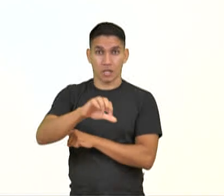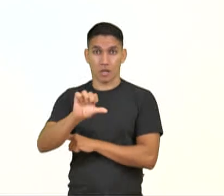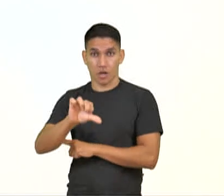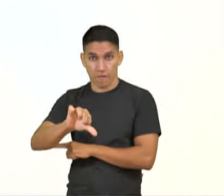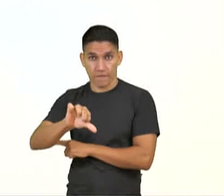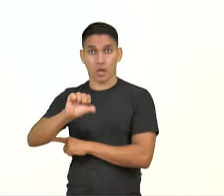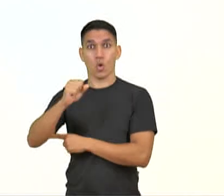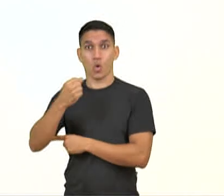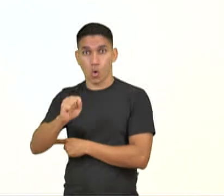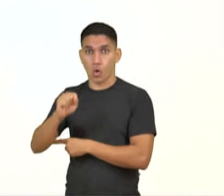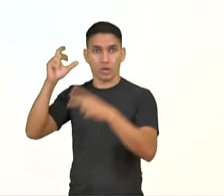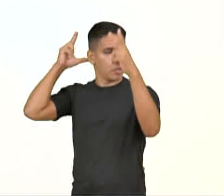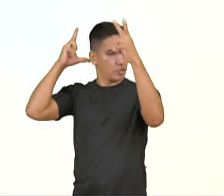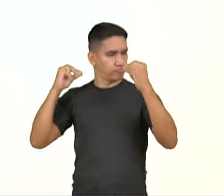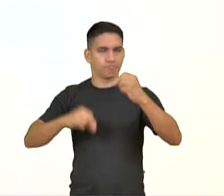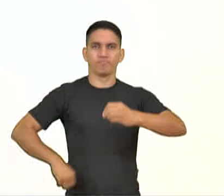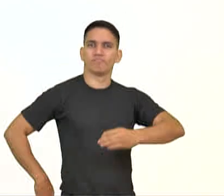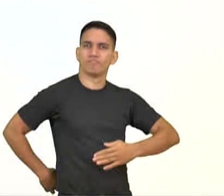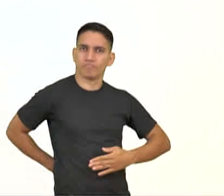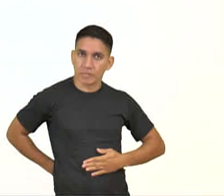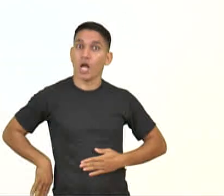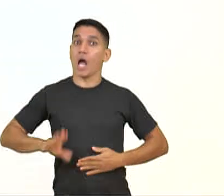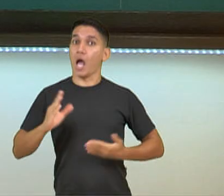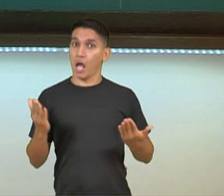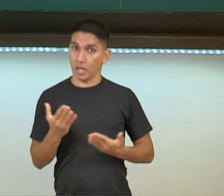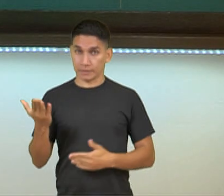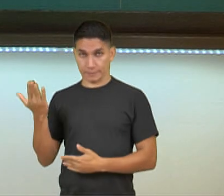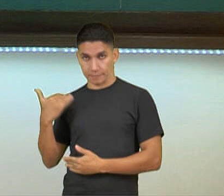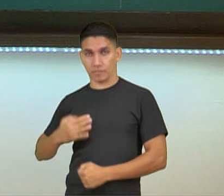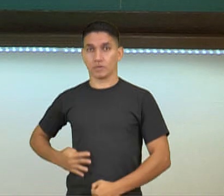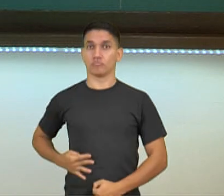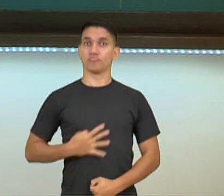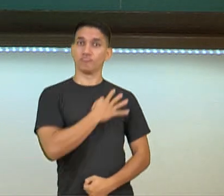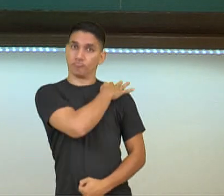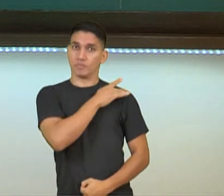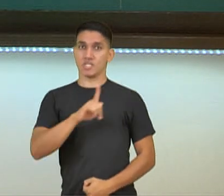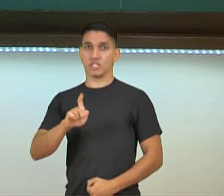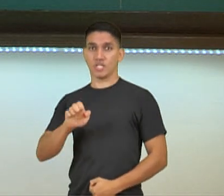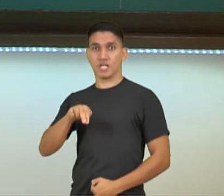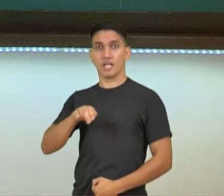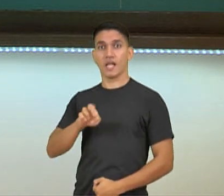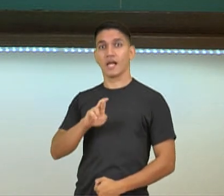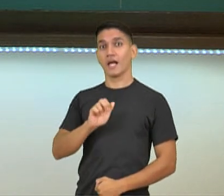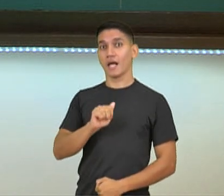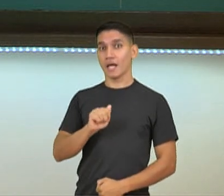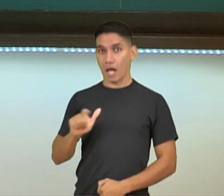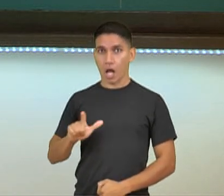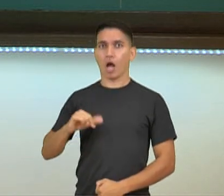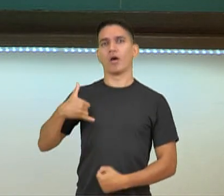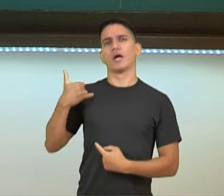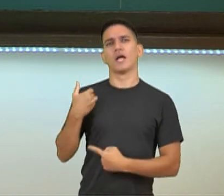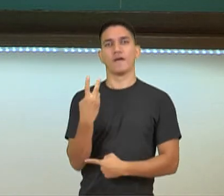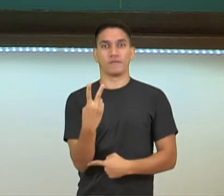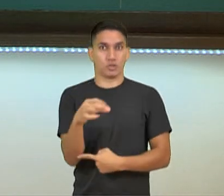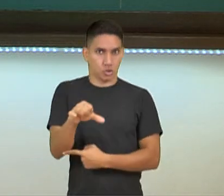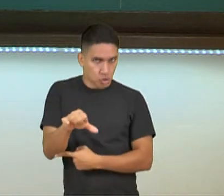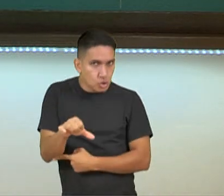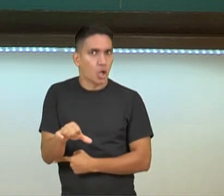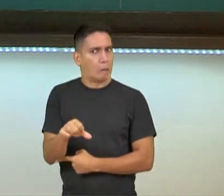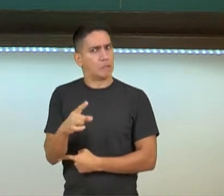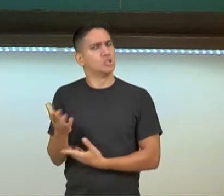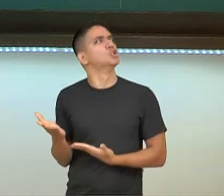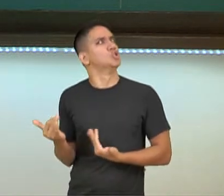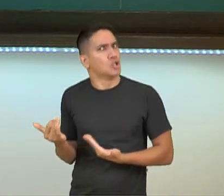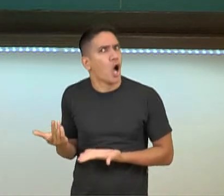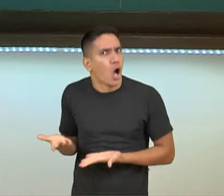1798, o Napoleão Bonaparte, então general e com 29 anos de idade, que era bastante jovem para ser um